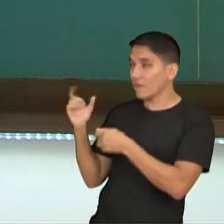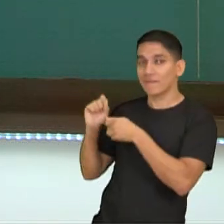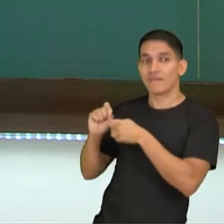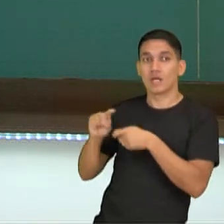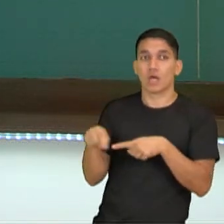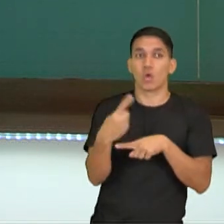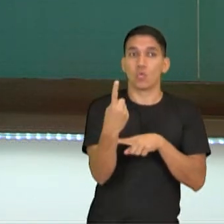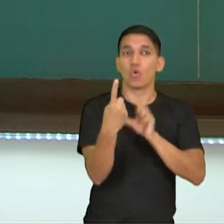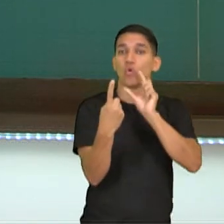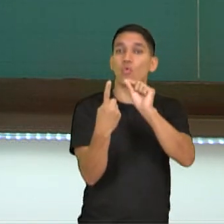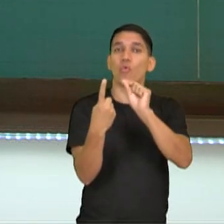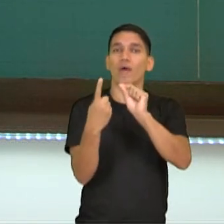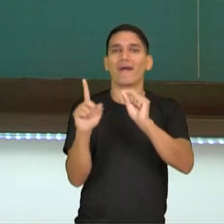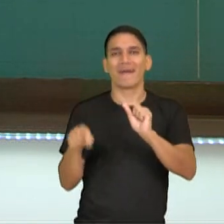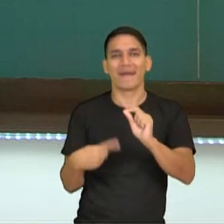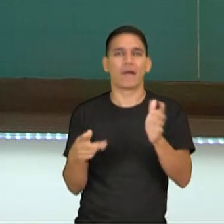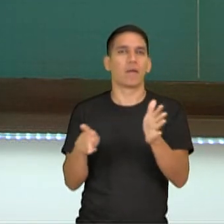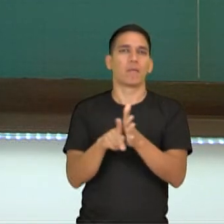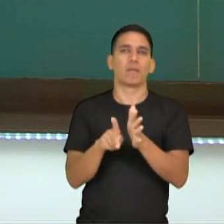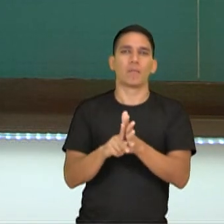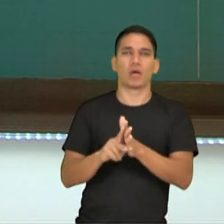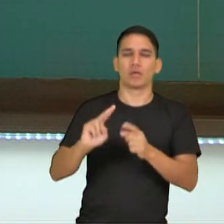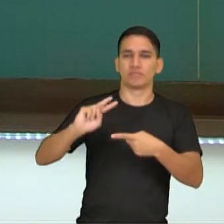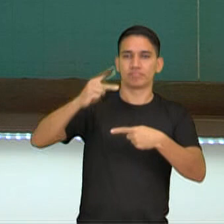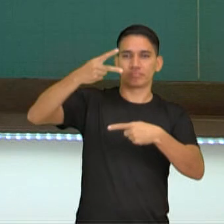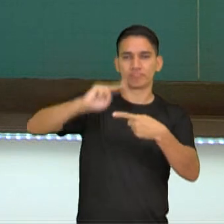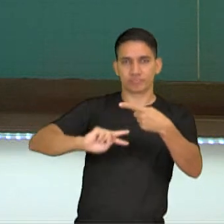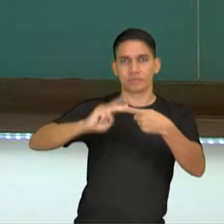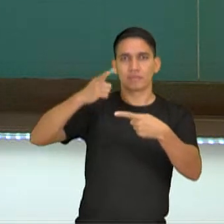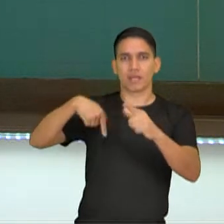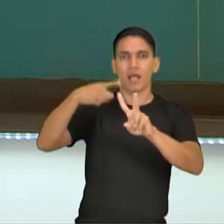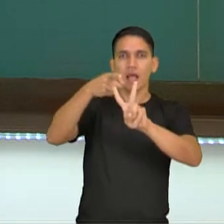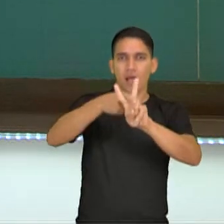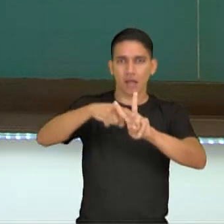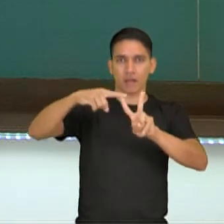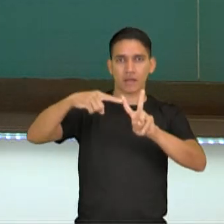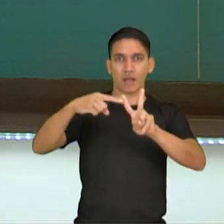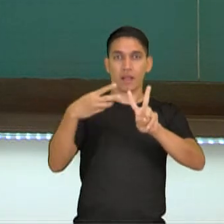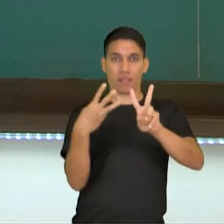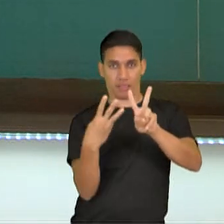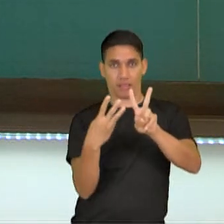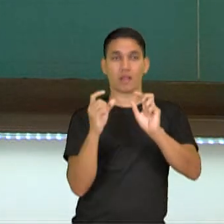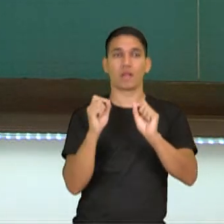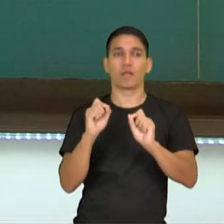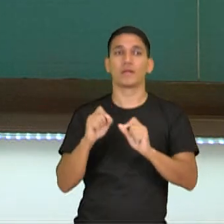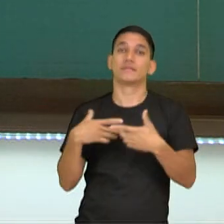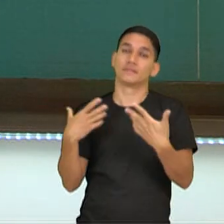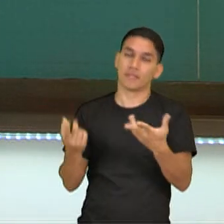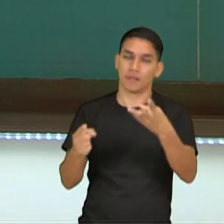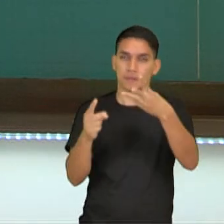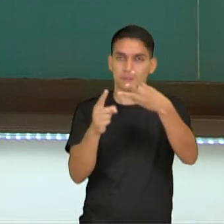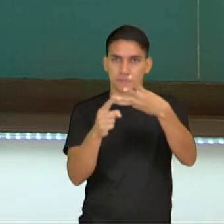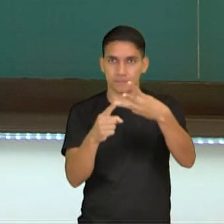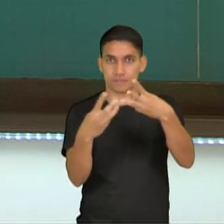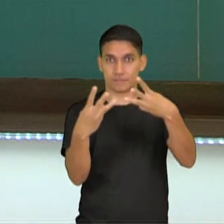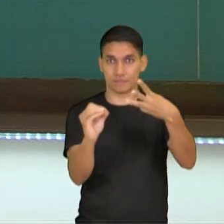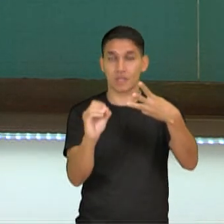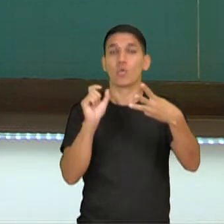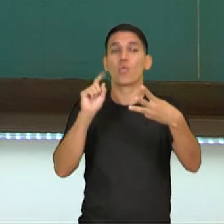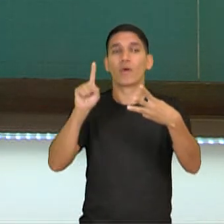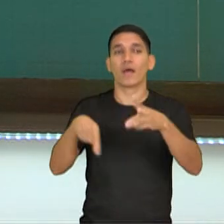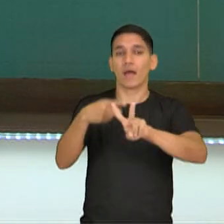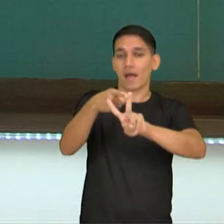é 1 para retirar essa raiz aqui do denominador. Então, quer dizer que a tangente de 30 ficou raiz de